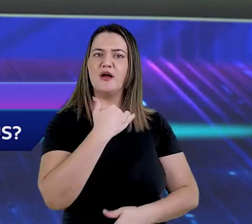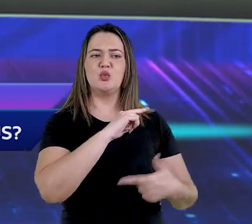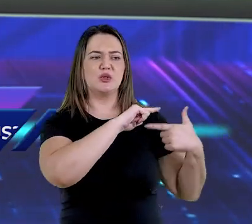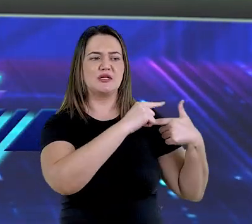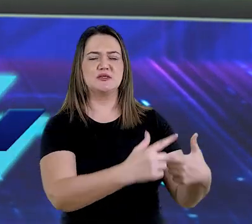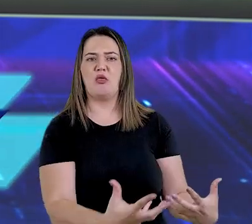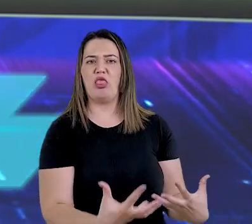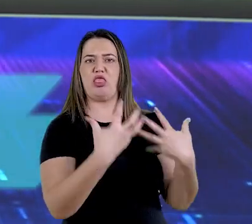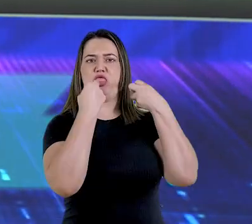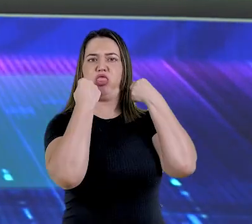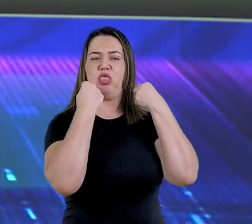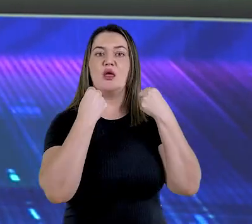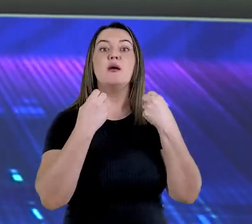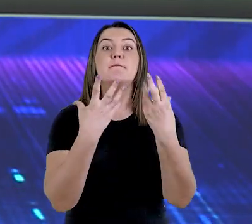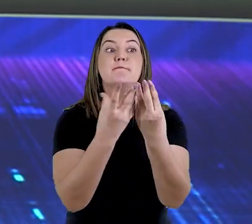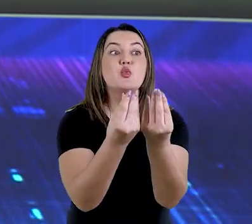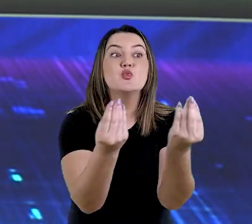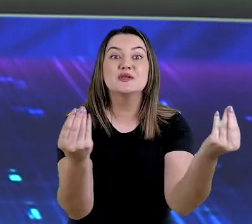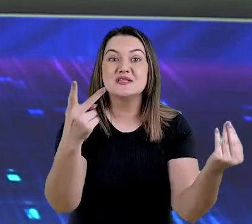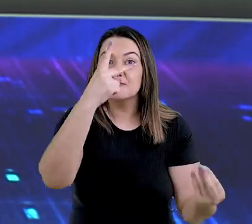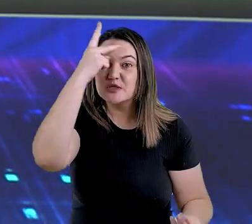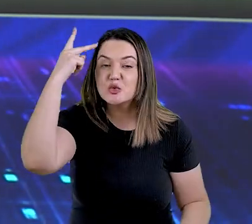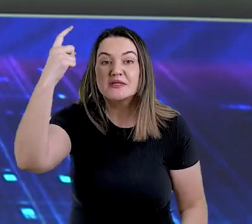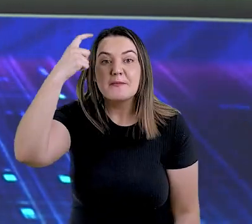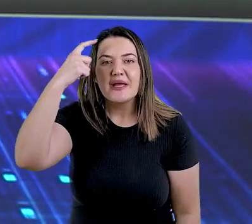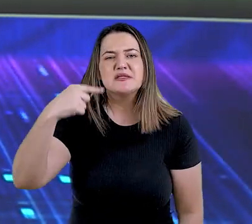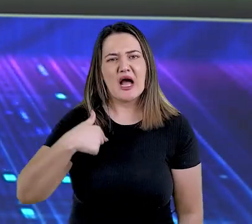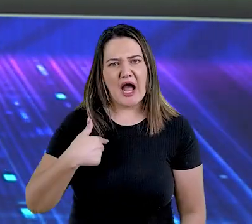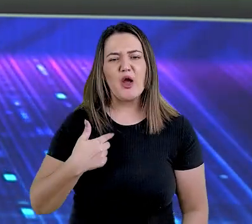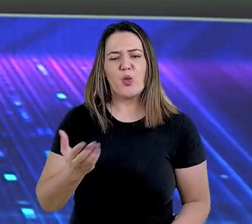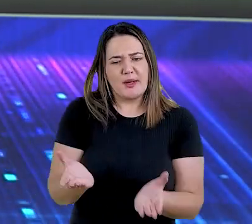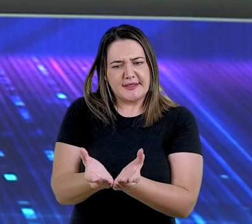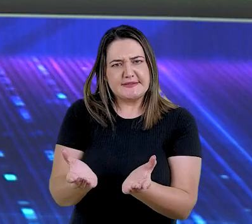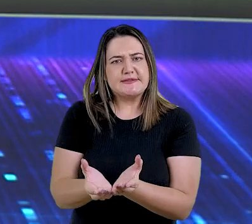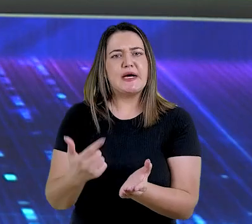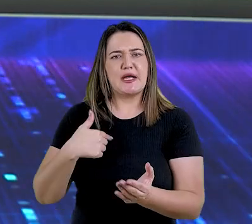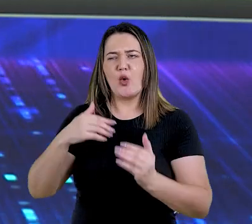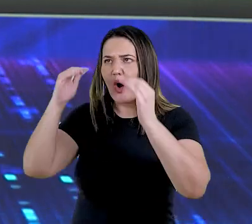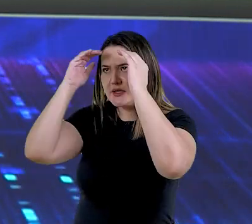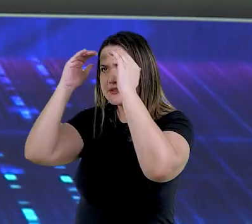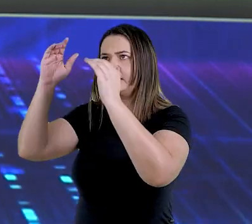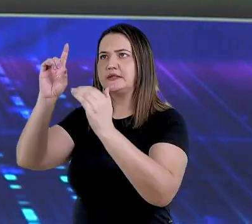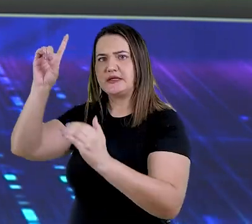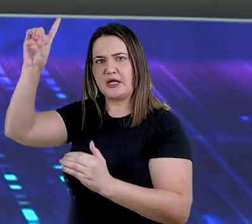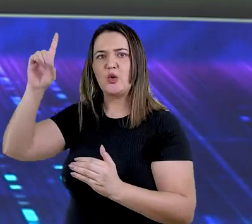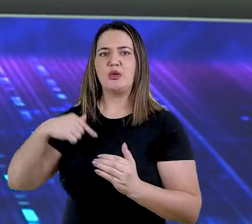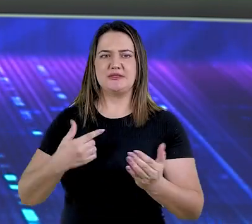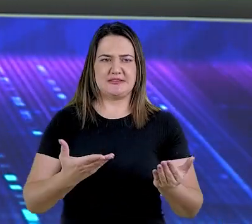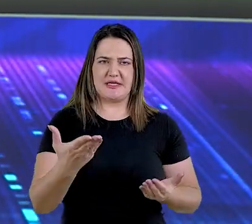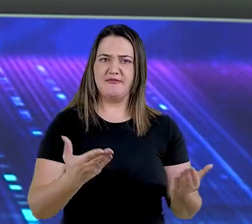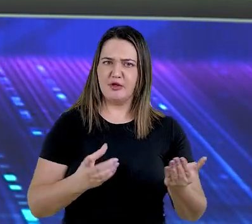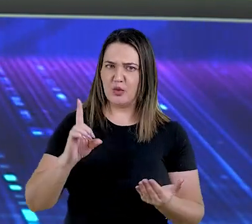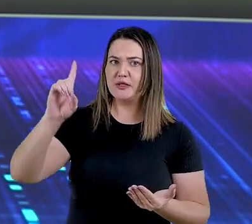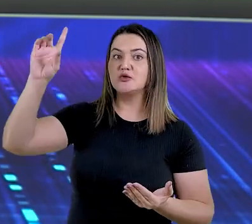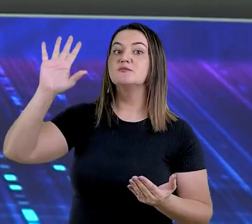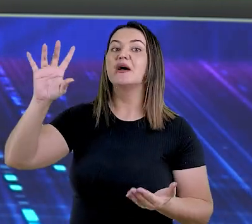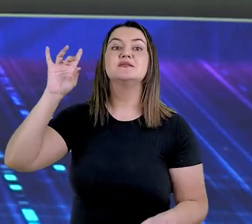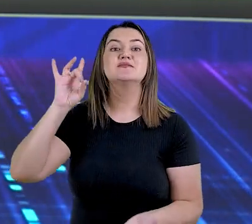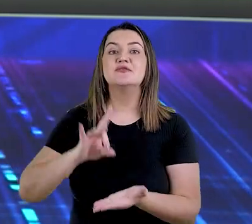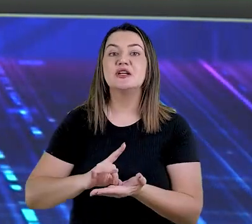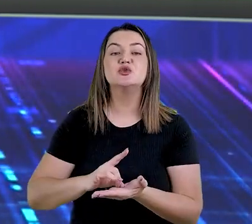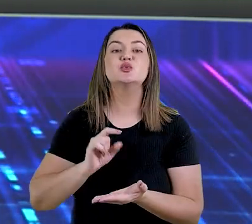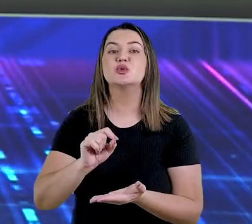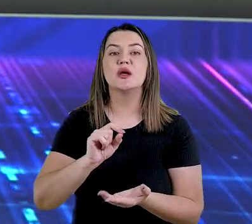muitas pessoas acham que estão servindo a Deus, mas na verdade estão servindo o próprio diabo. O que você deve